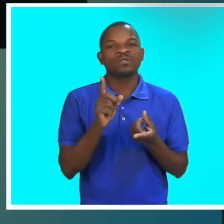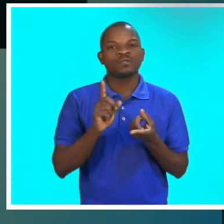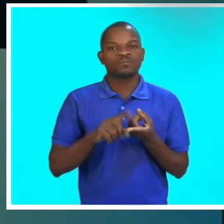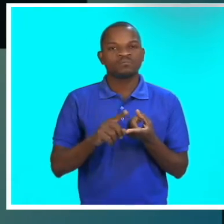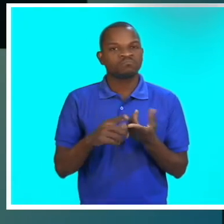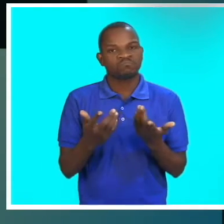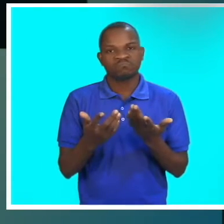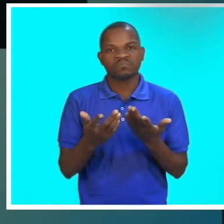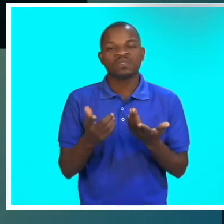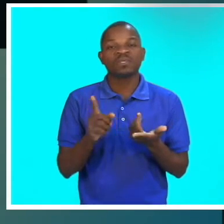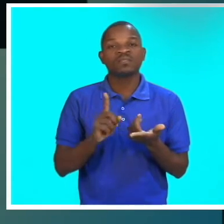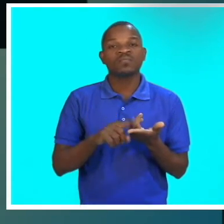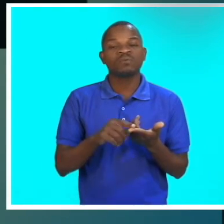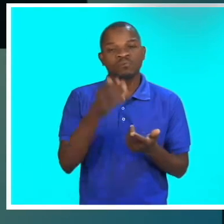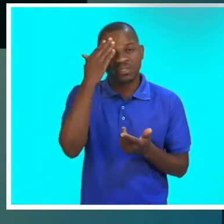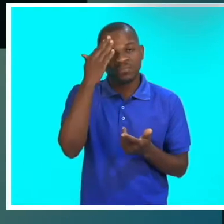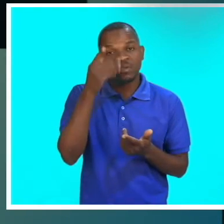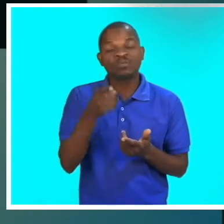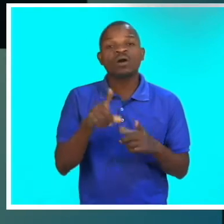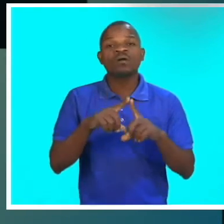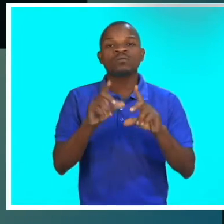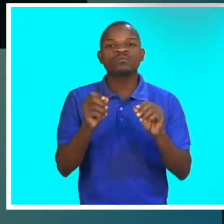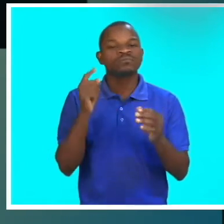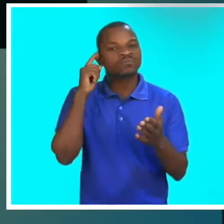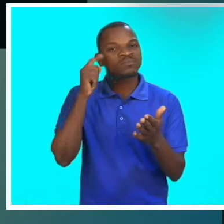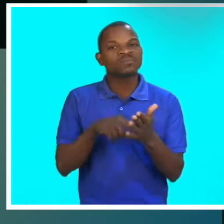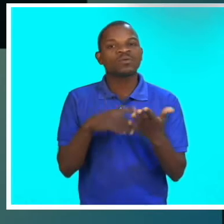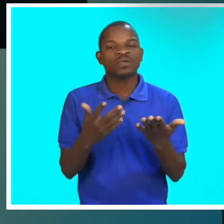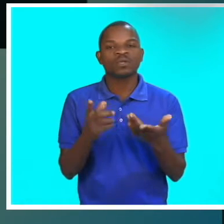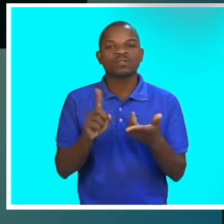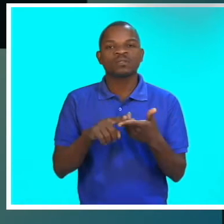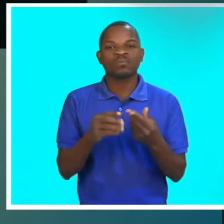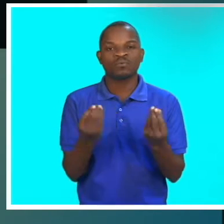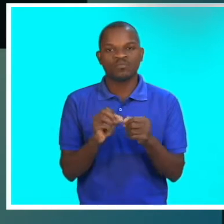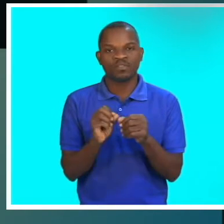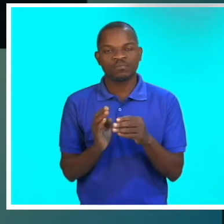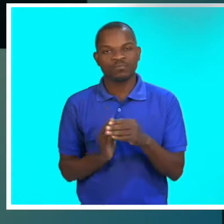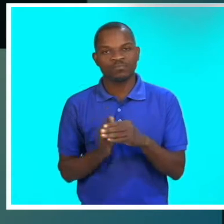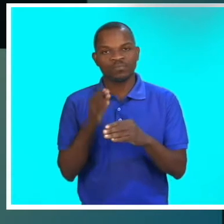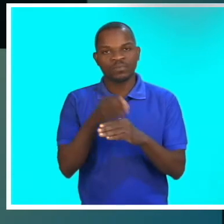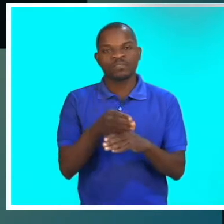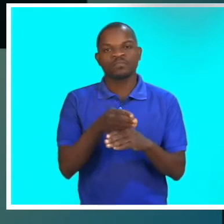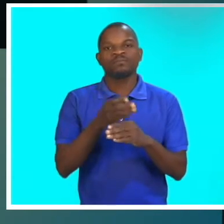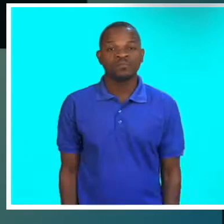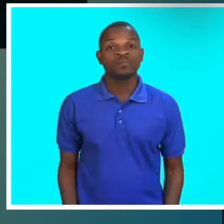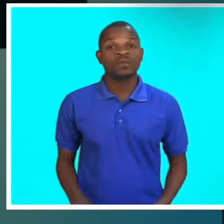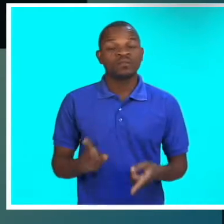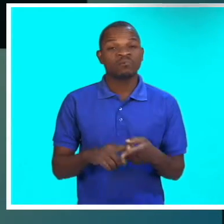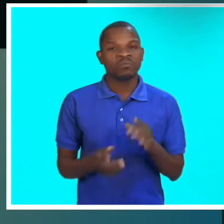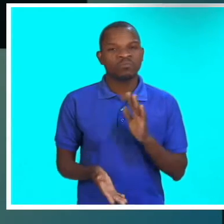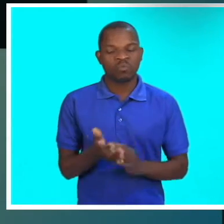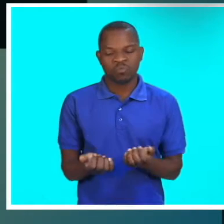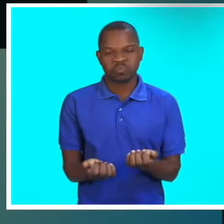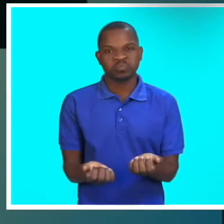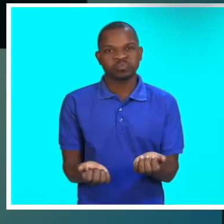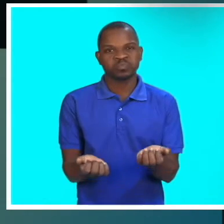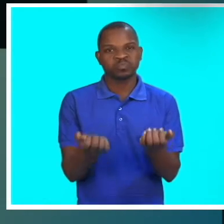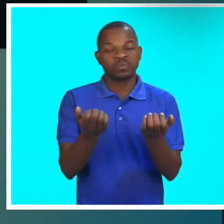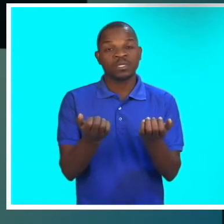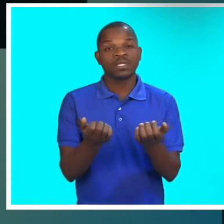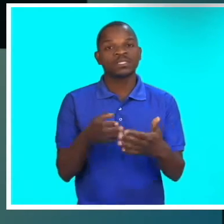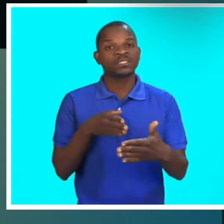até a emoção de que nos esperava, né? Que é para ultrapassar as diferentes fases. A infância deste